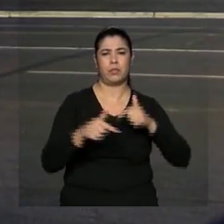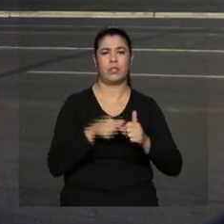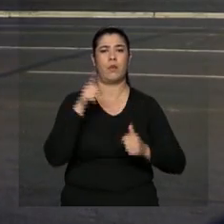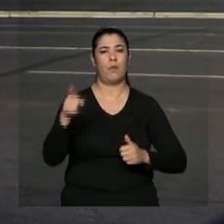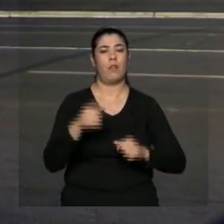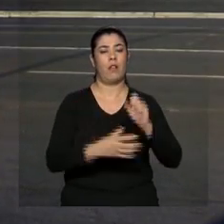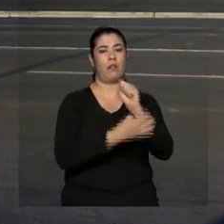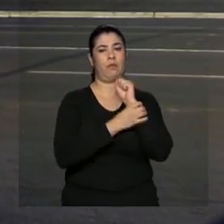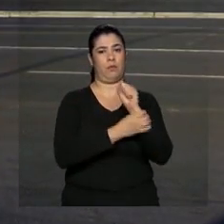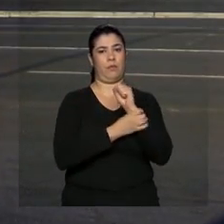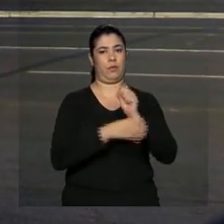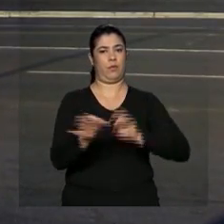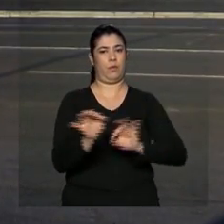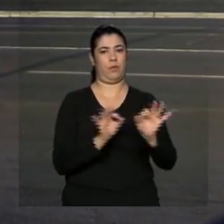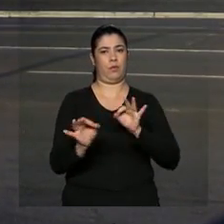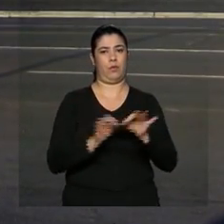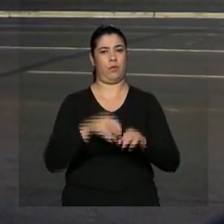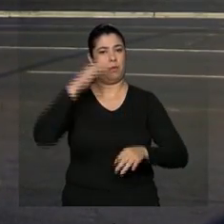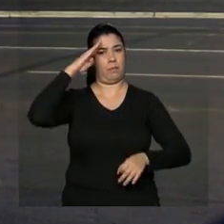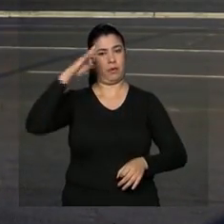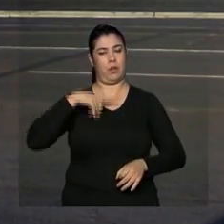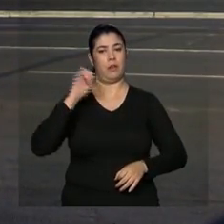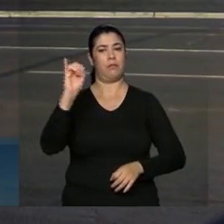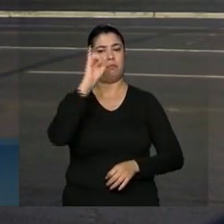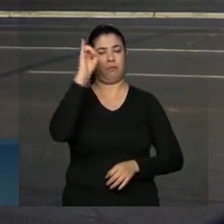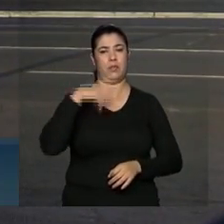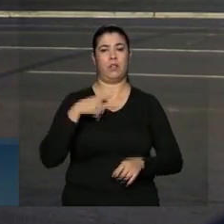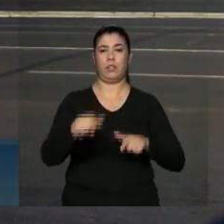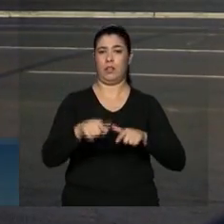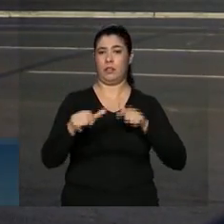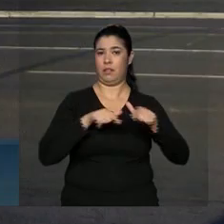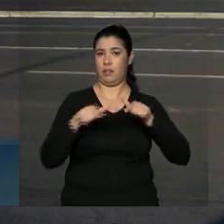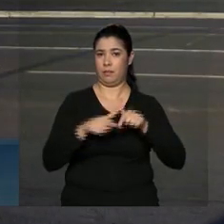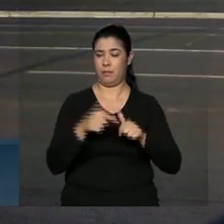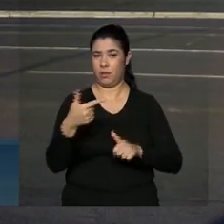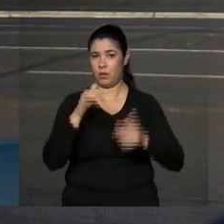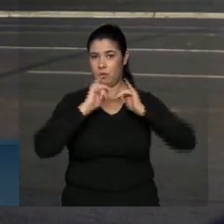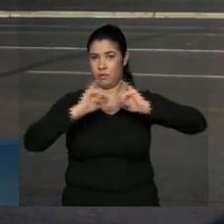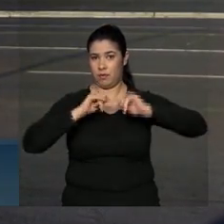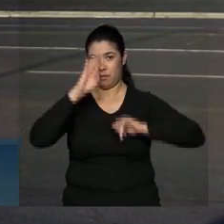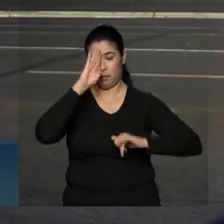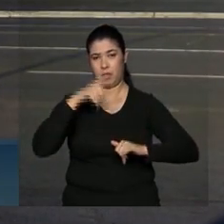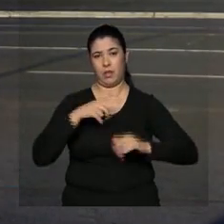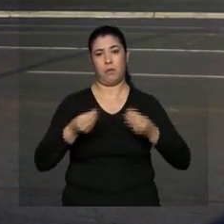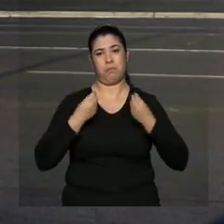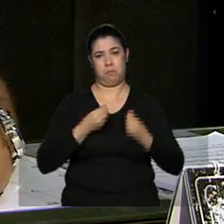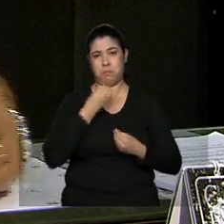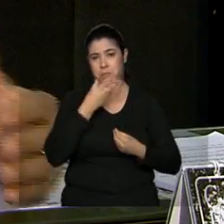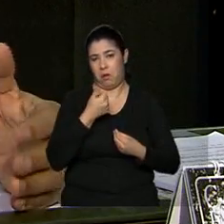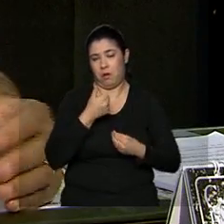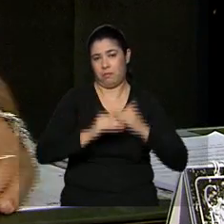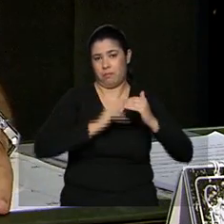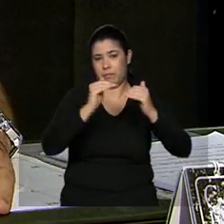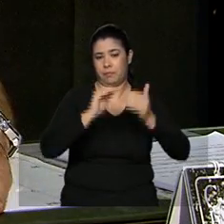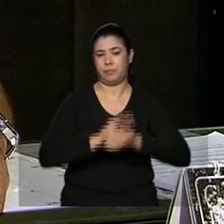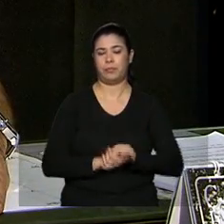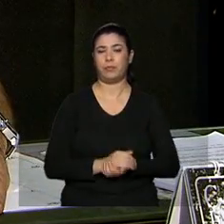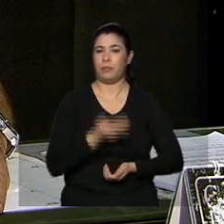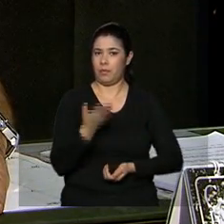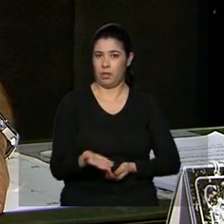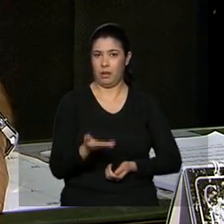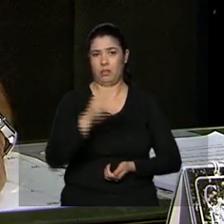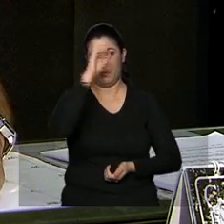e comando militar de operações importantes, um trabalho que, segundo os militares, deixa uma herança positiva. Com esse